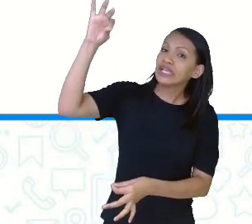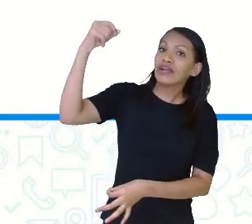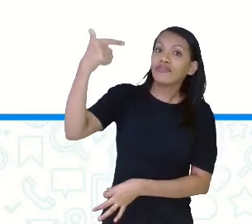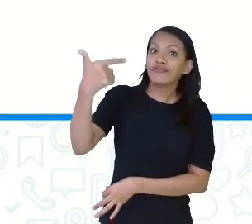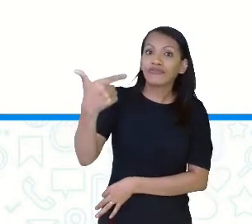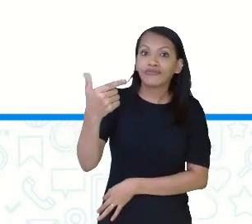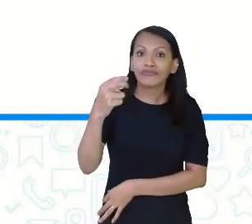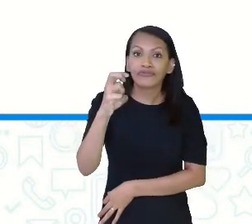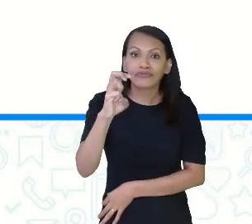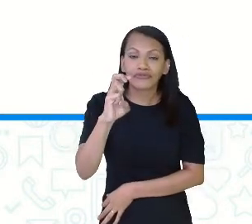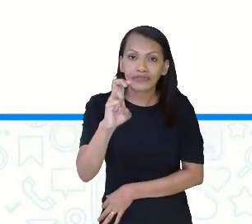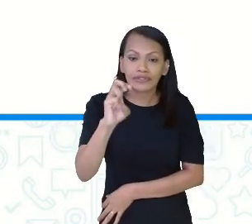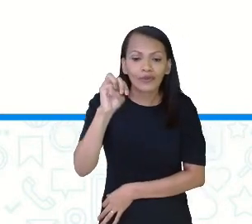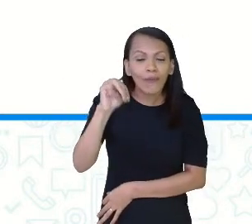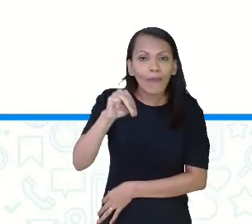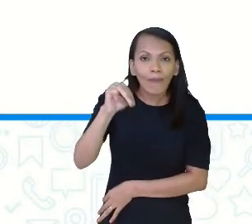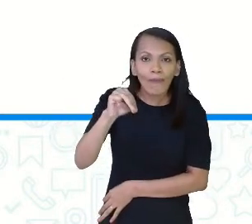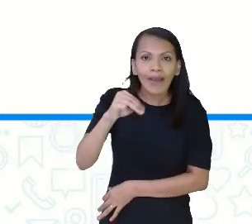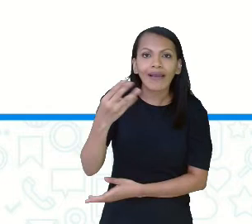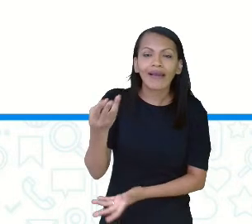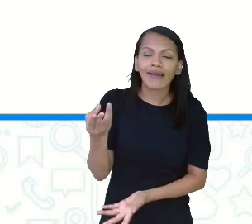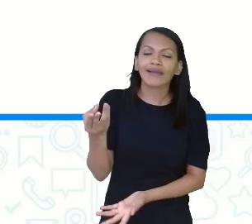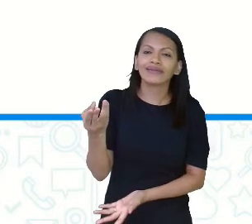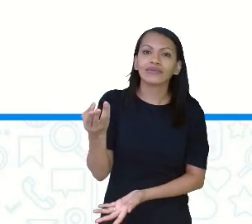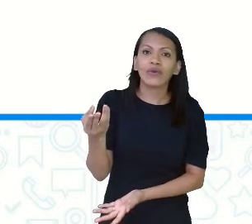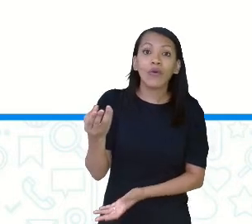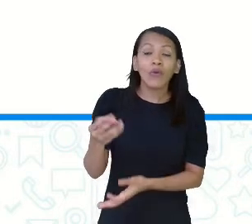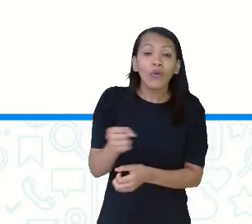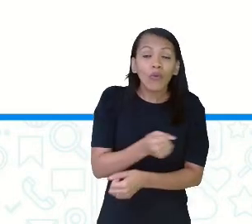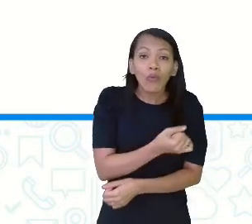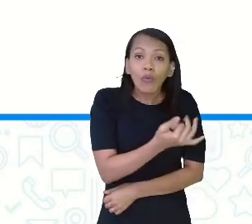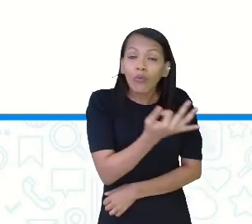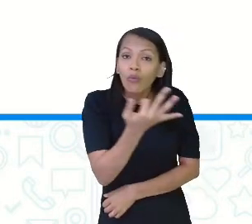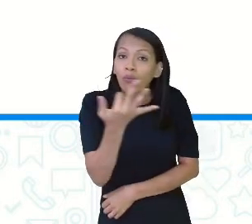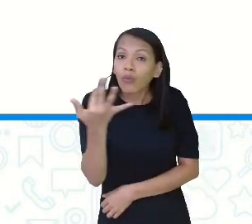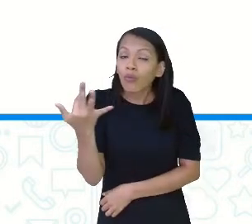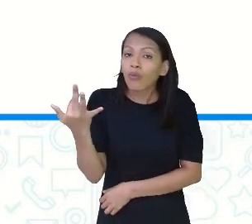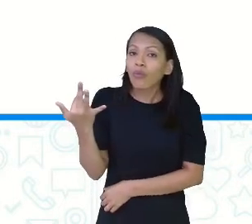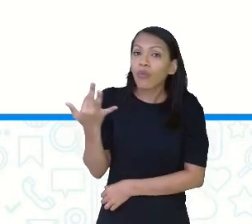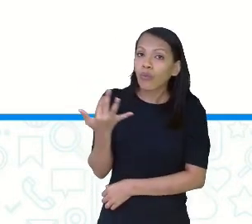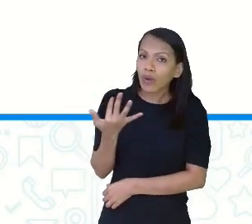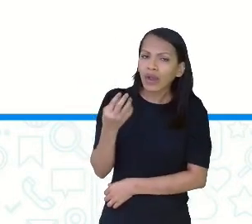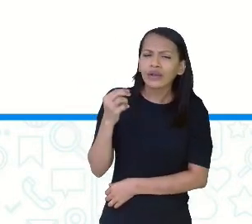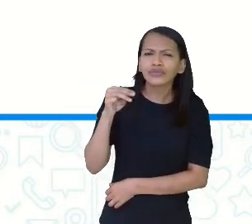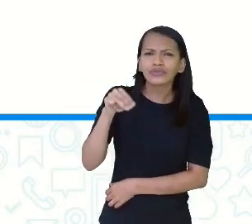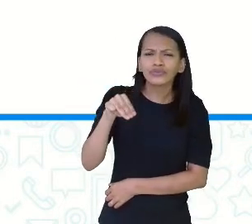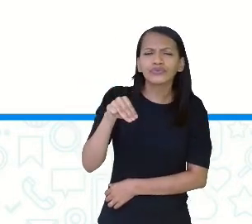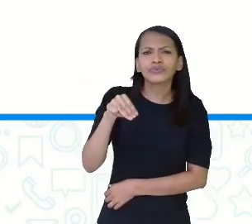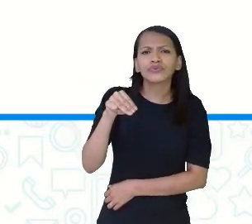quero saber quantos metros... Aqui é a costureira, tá? Não é alfaiate, não. Eu já